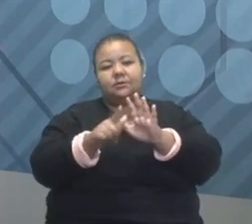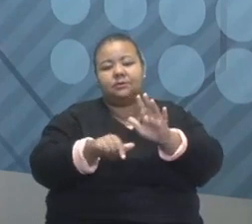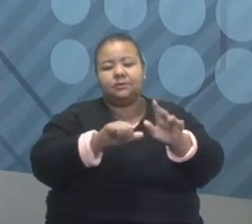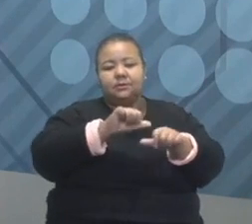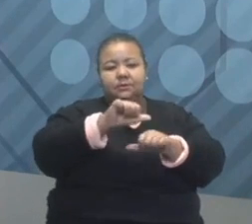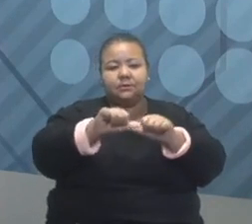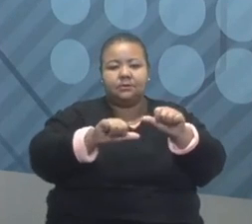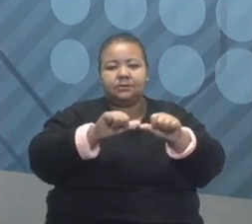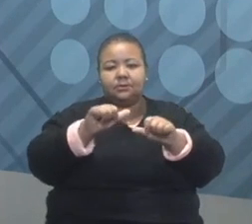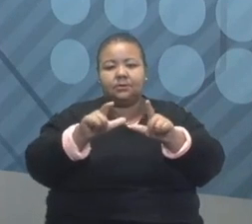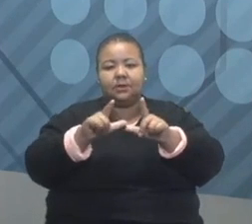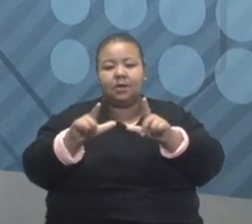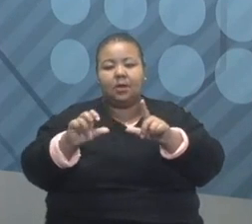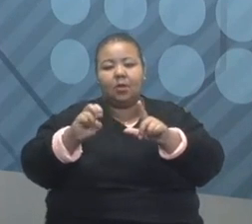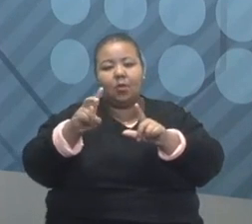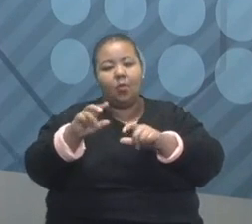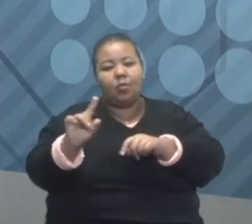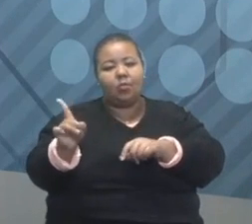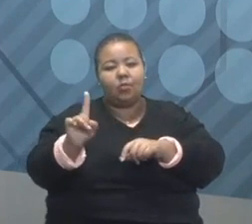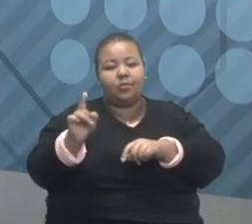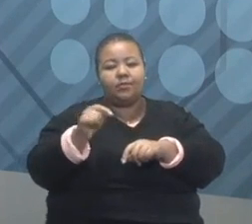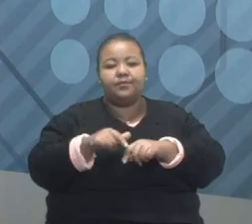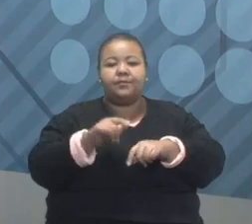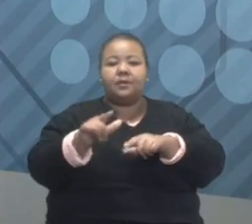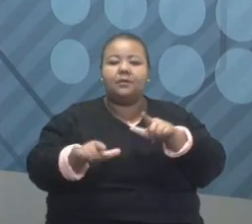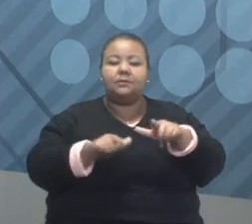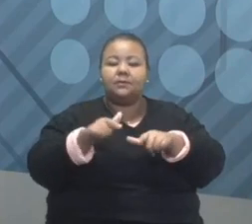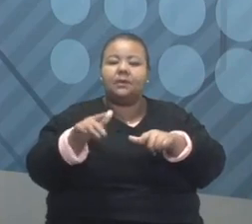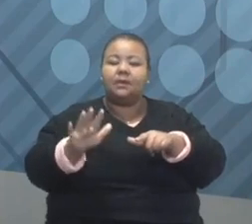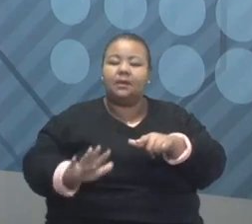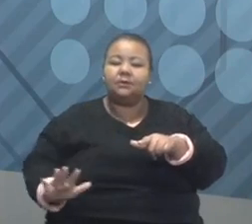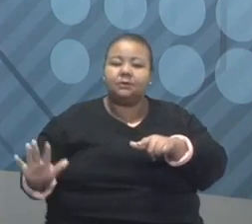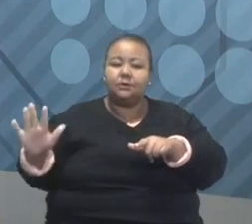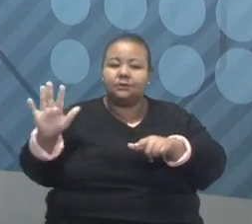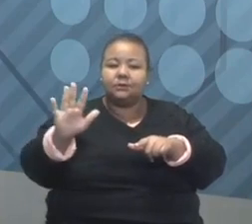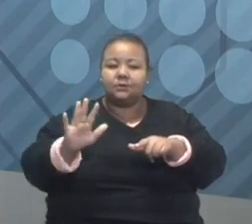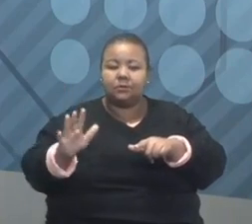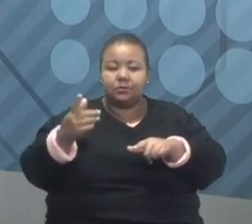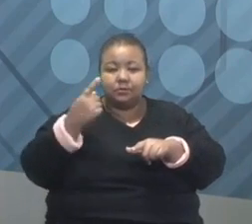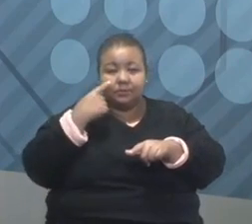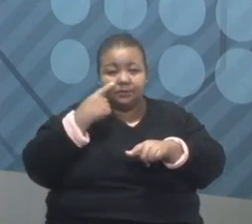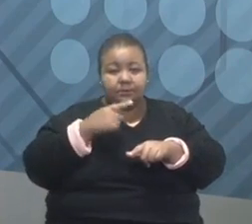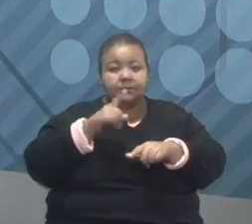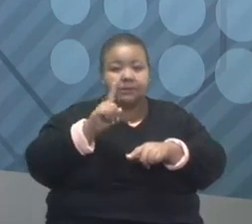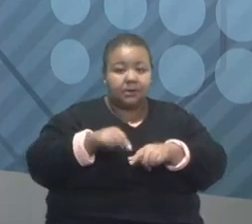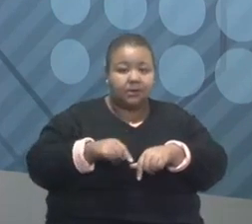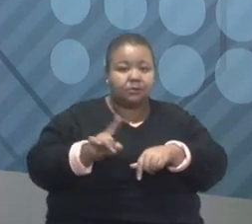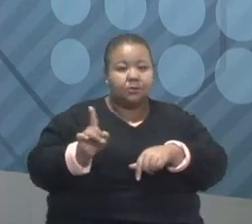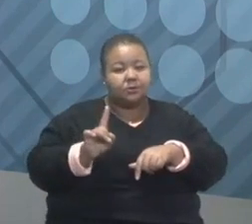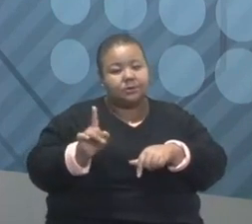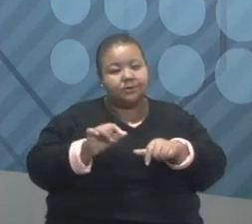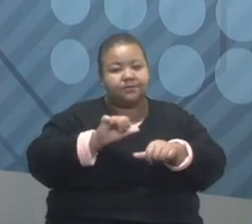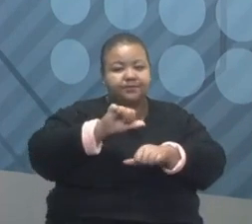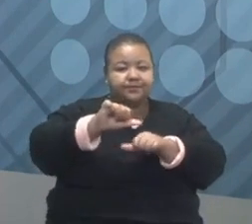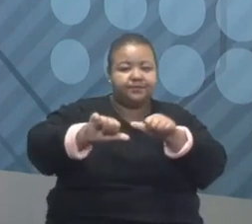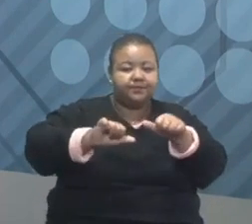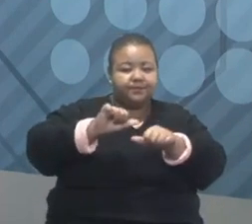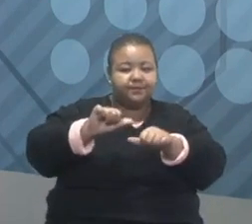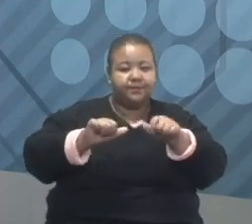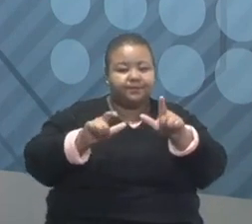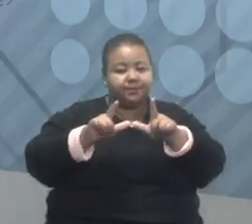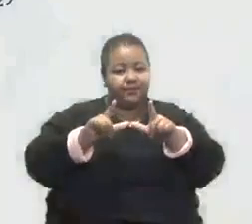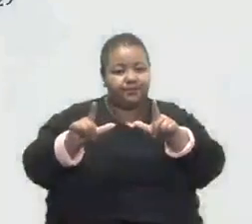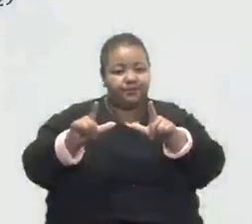transformação linear ou não. Nós vamos trabalhar de uma forma genérica para verificar se é ou não uma transformação linear.